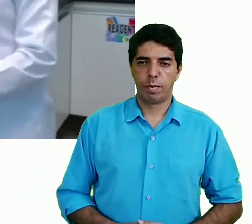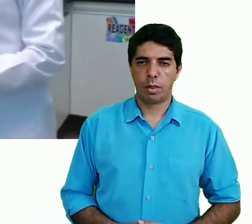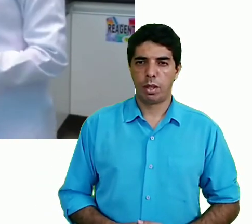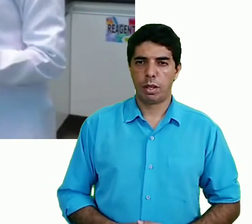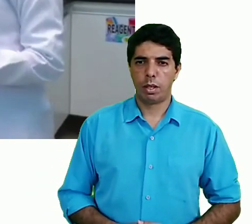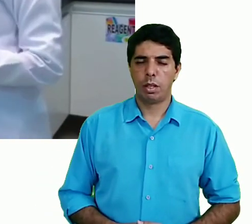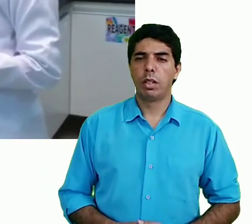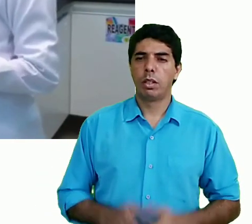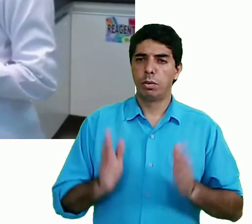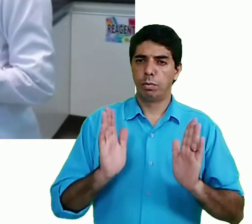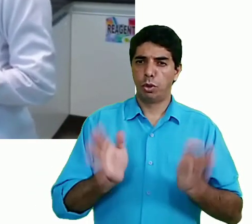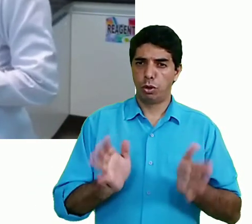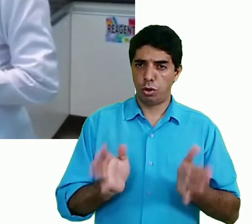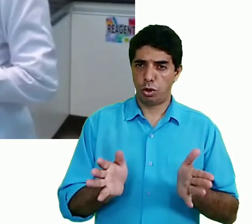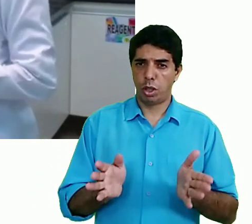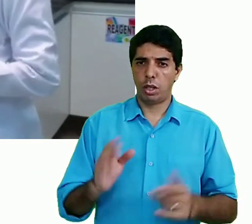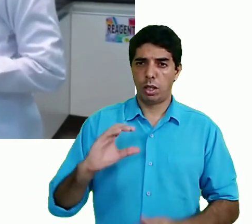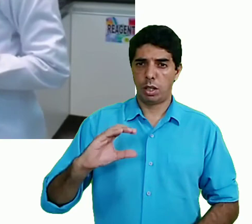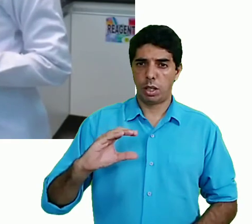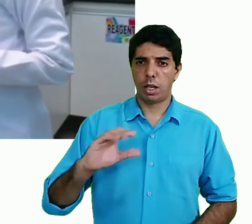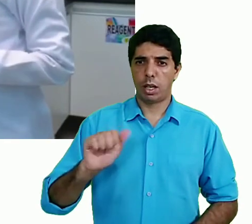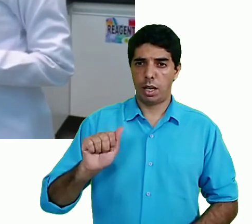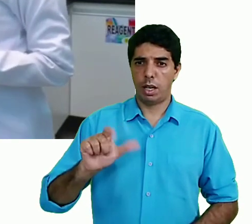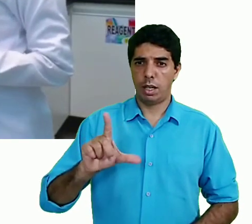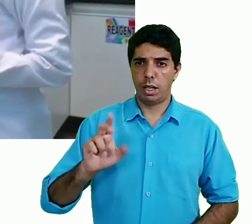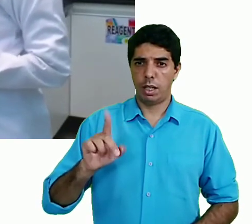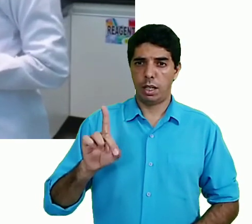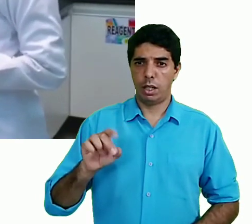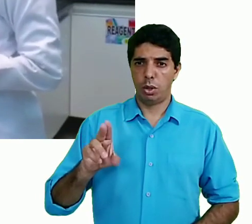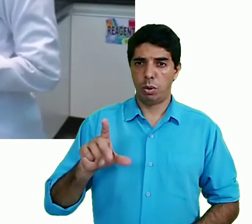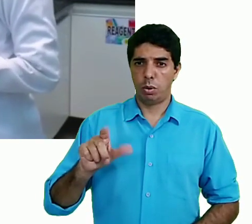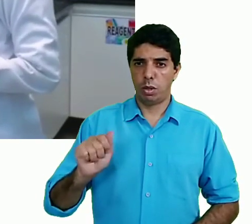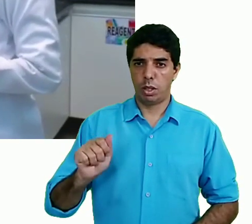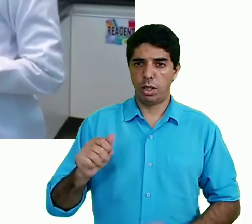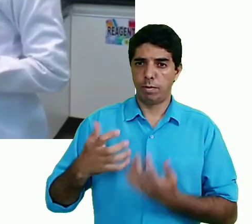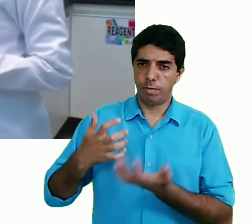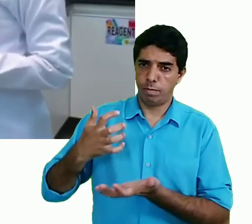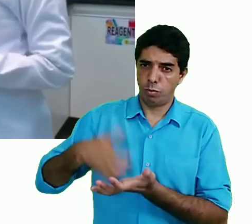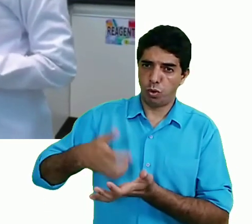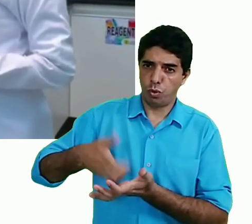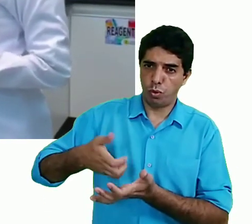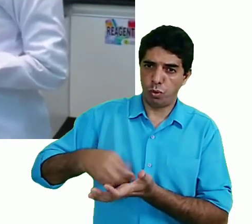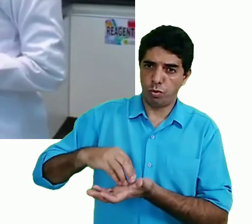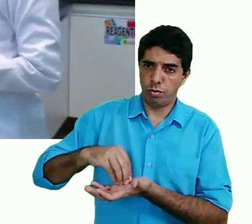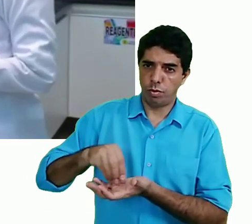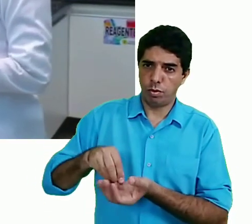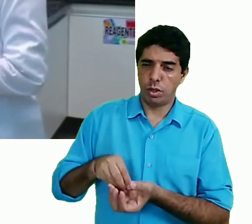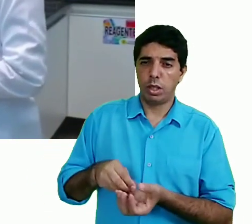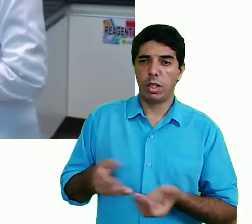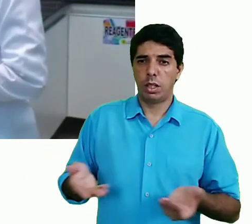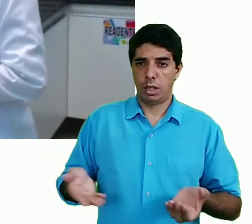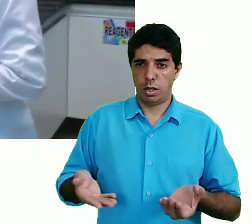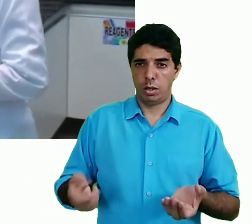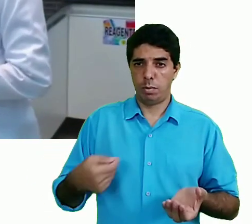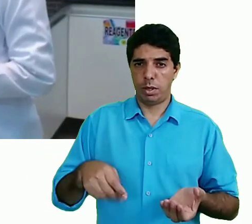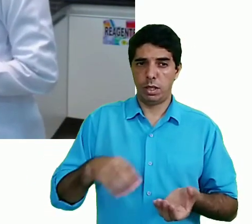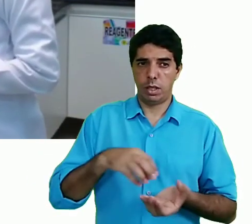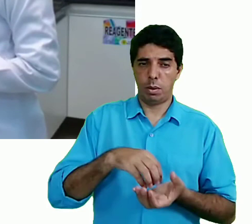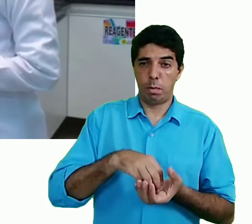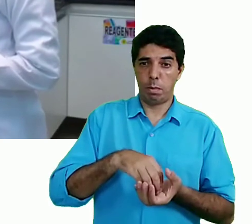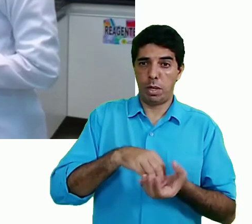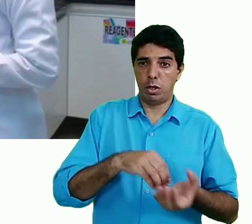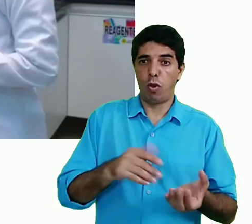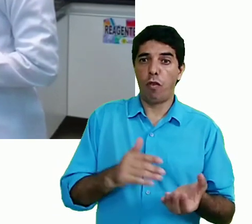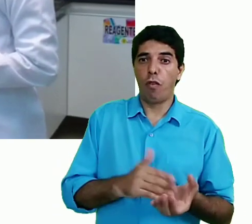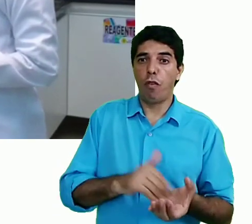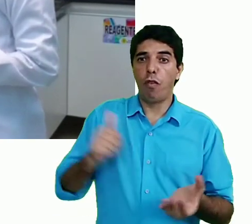professora? Os capítulos florais da calêndula já foram triturados, mas antes disso precisamos anotar o peso do